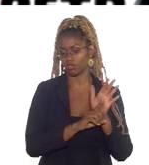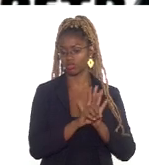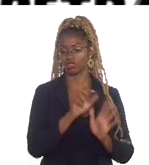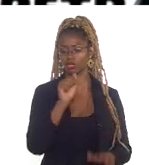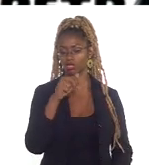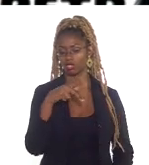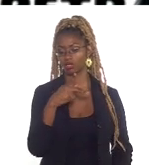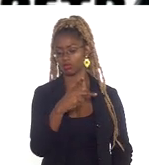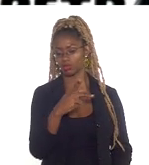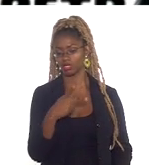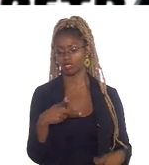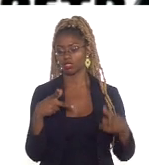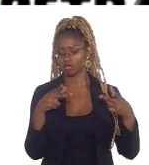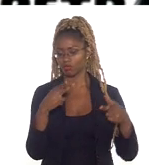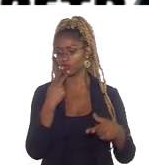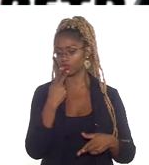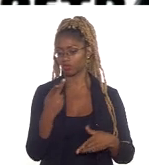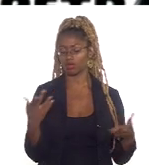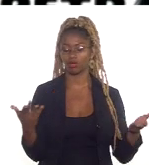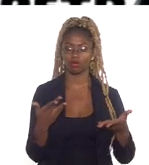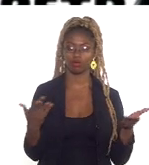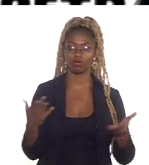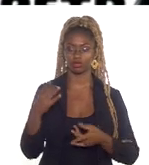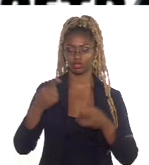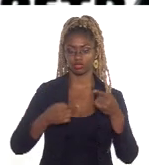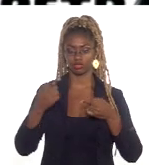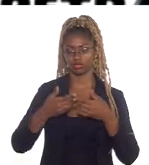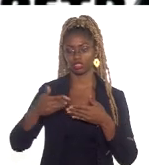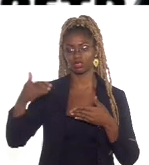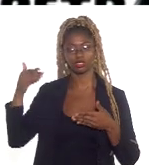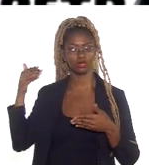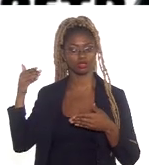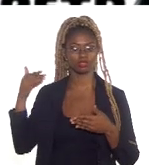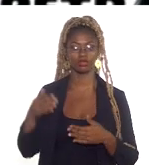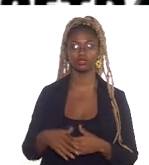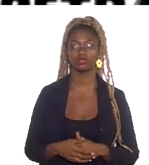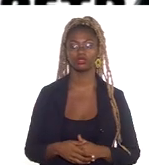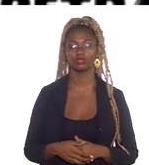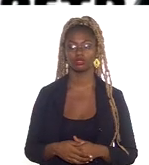gente já falou aqui em discussões anteriores, tá,